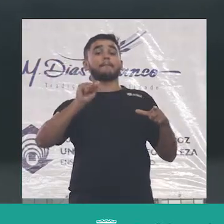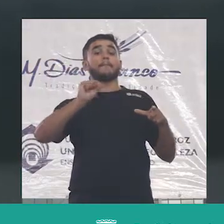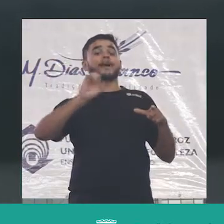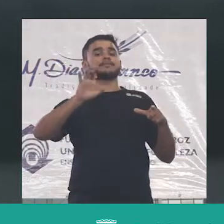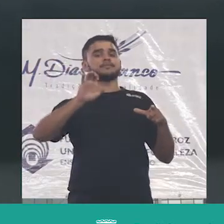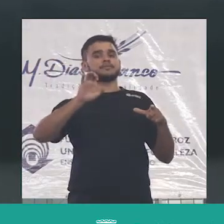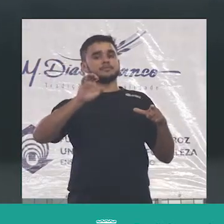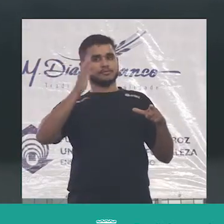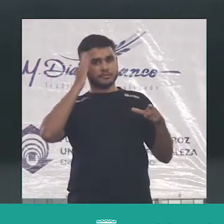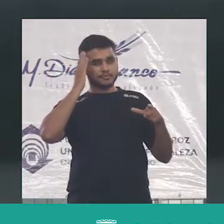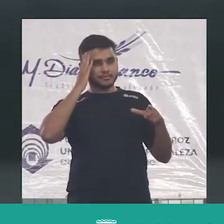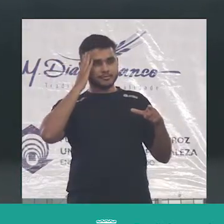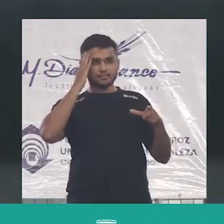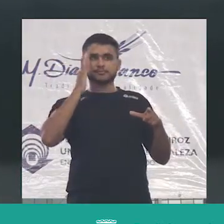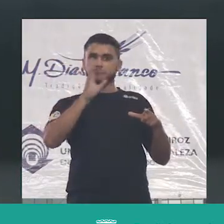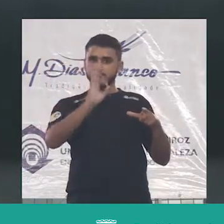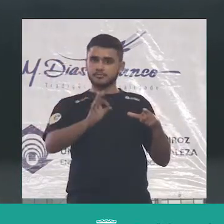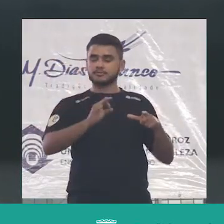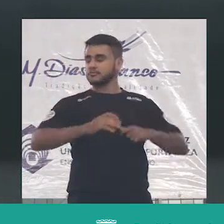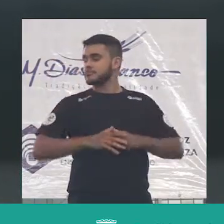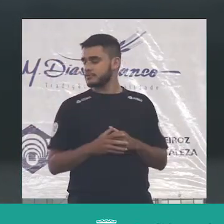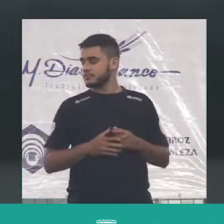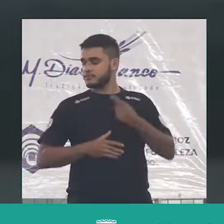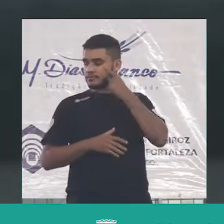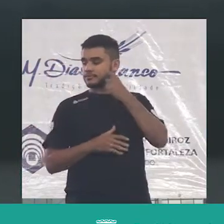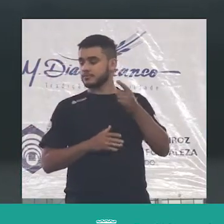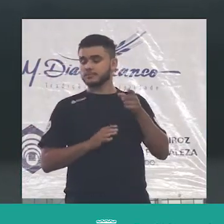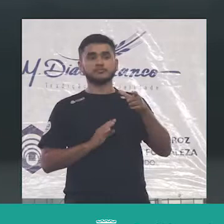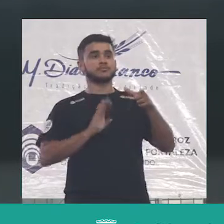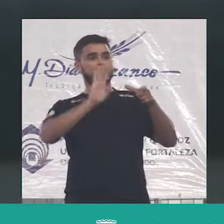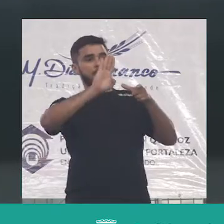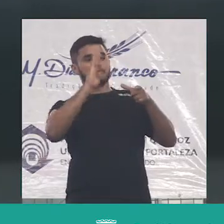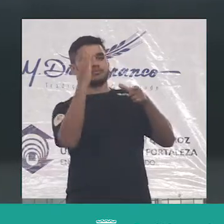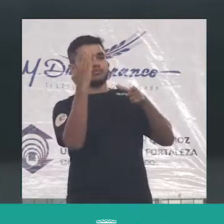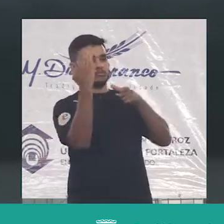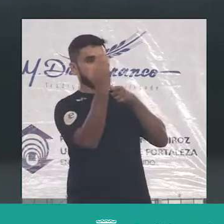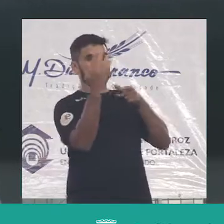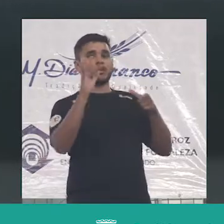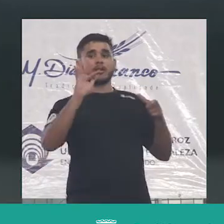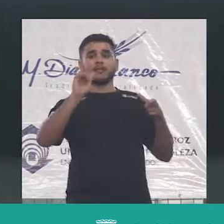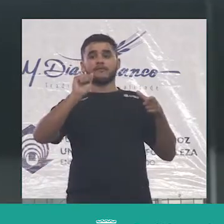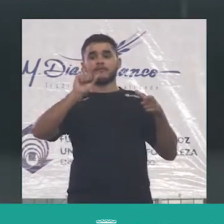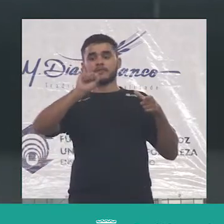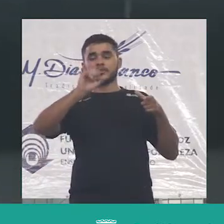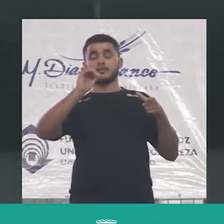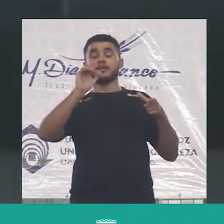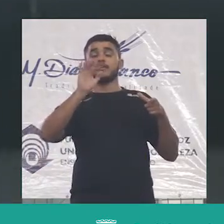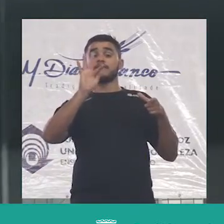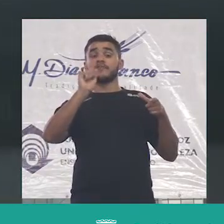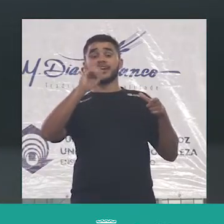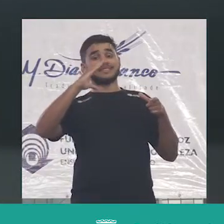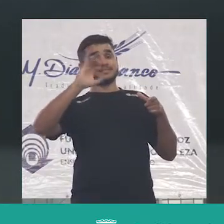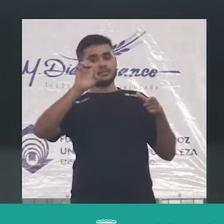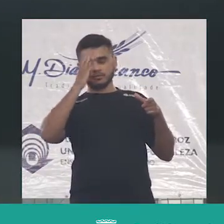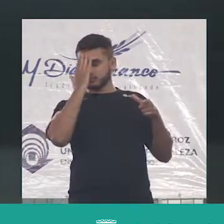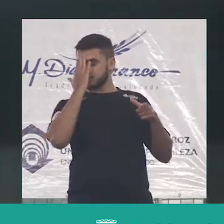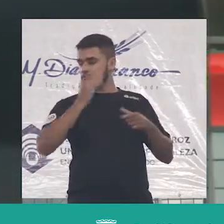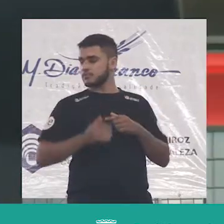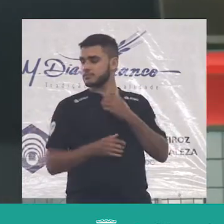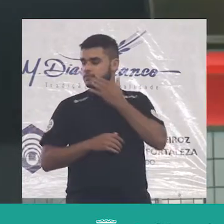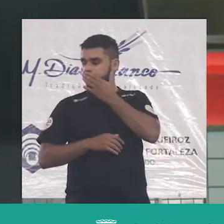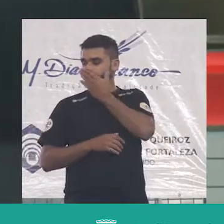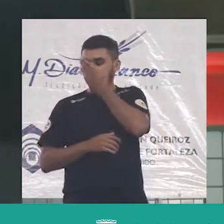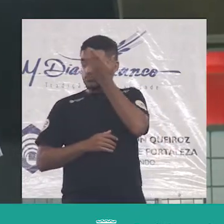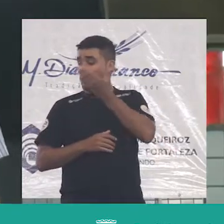as faces das duas bases, a de baixo e a de cima, e as faces das laterais. O detalhe que você deve ter observado é